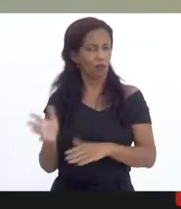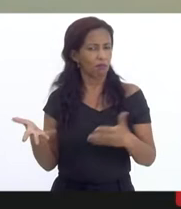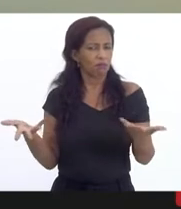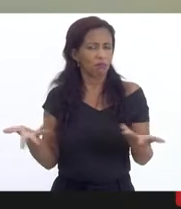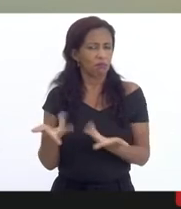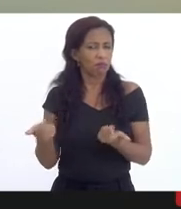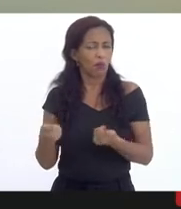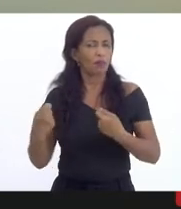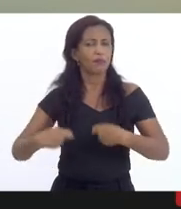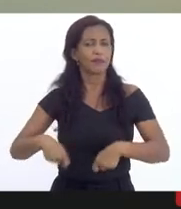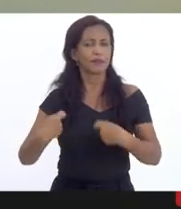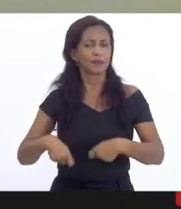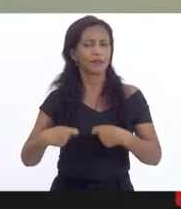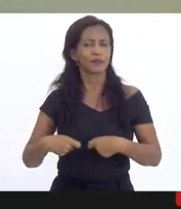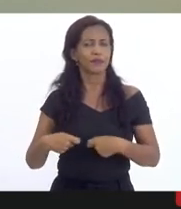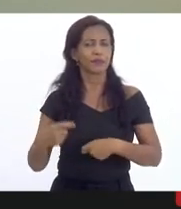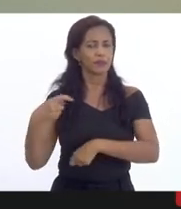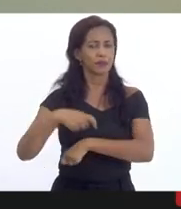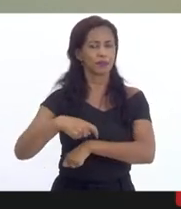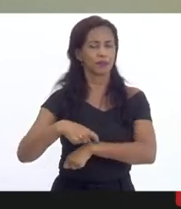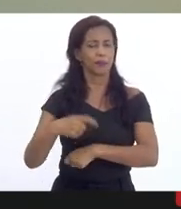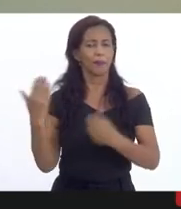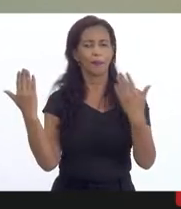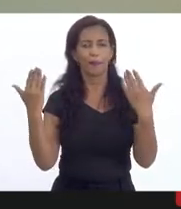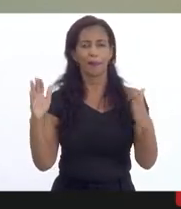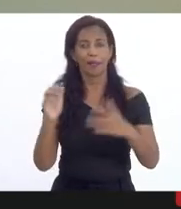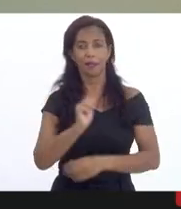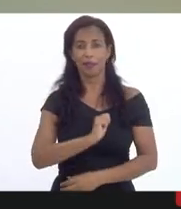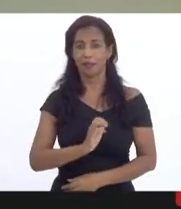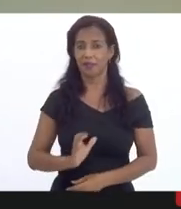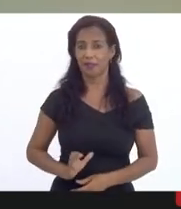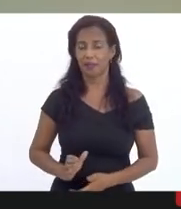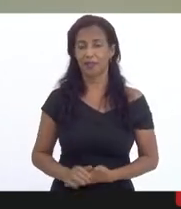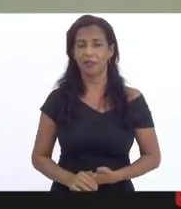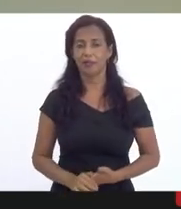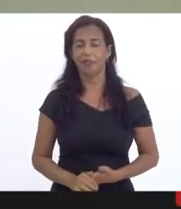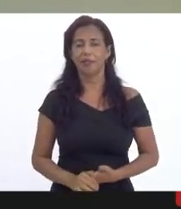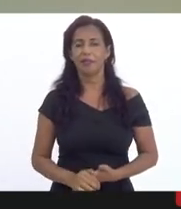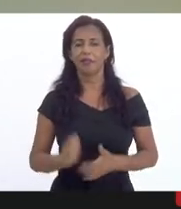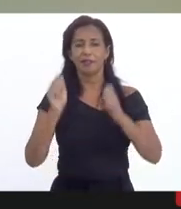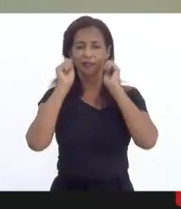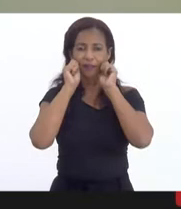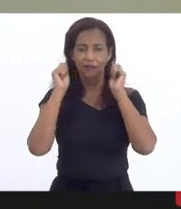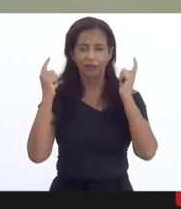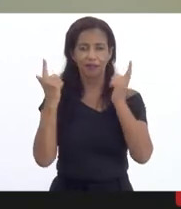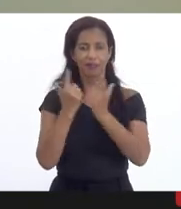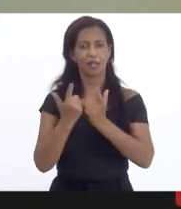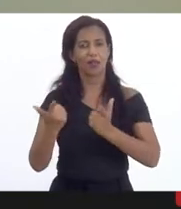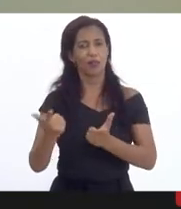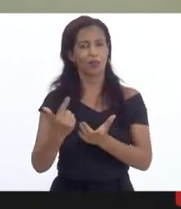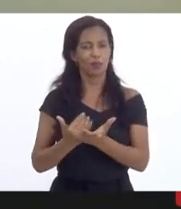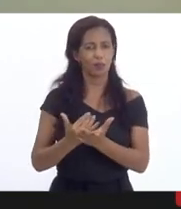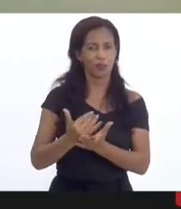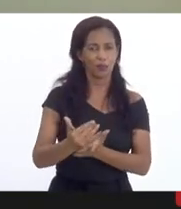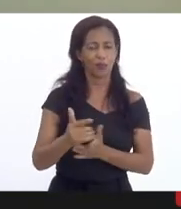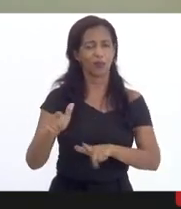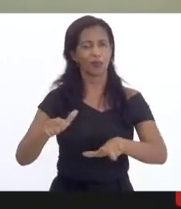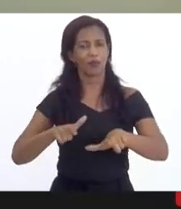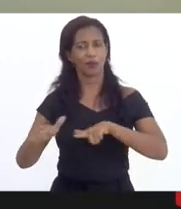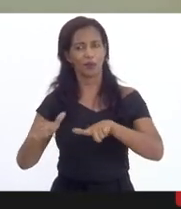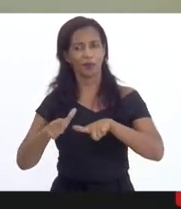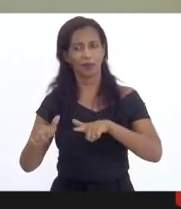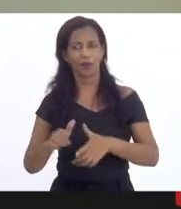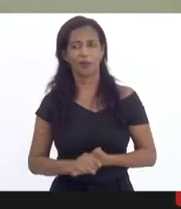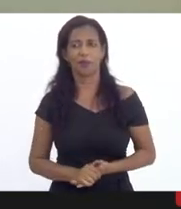tão necessário e preciso nesse atual momento. Parabéns, André Siciliano, presidente da Assembleia, por essa iniciativa de circular o Estado